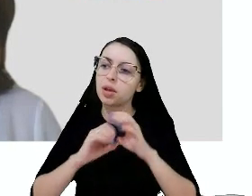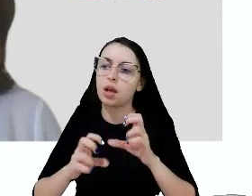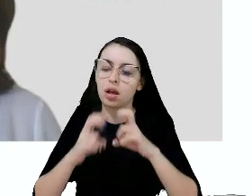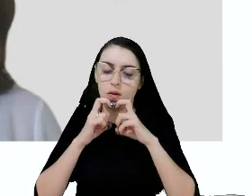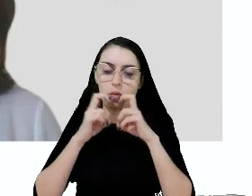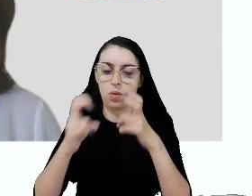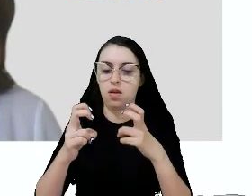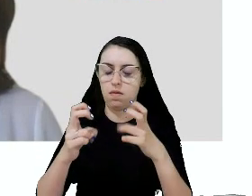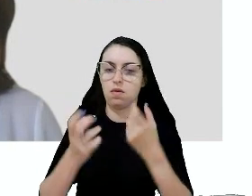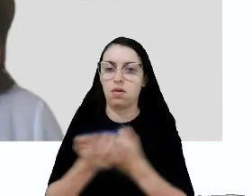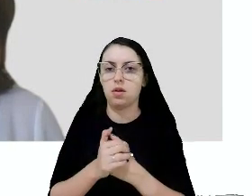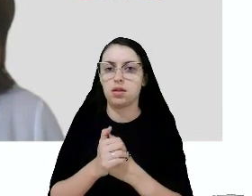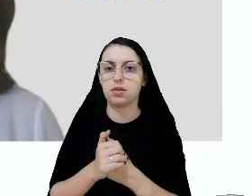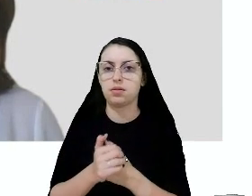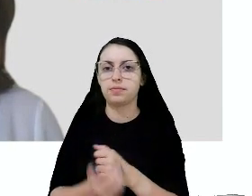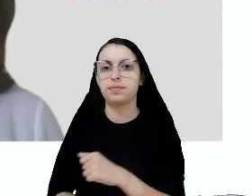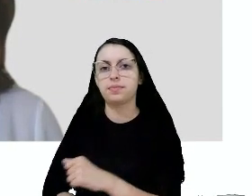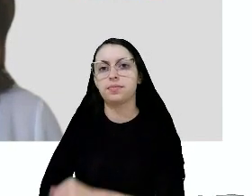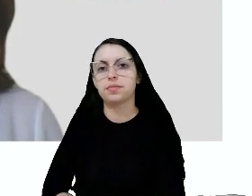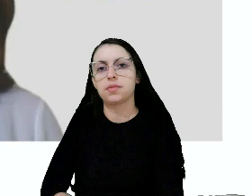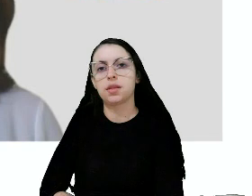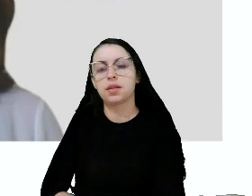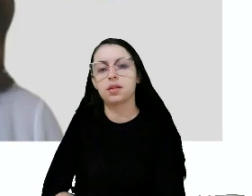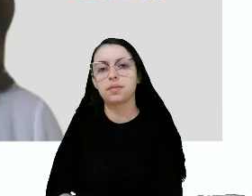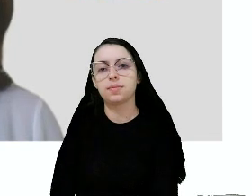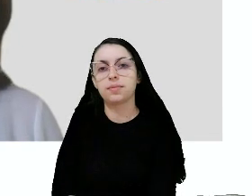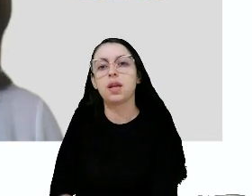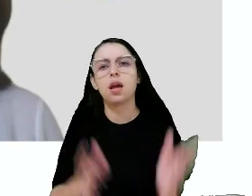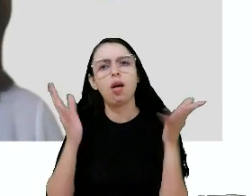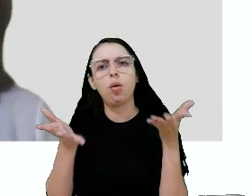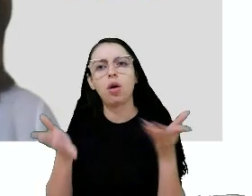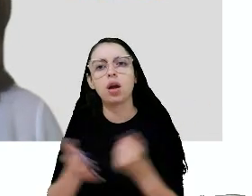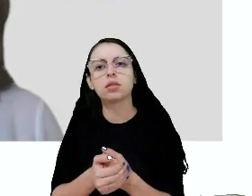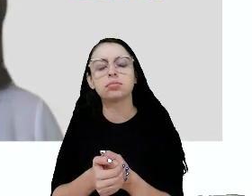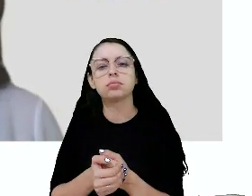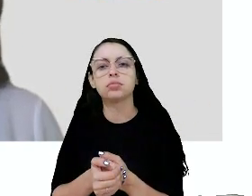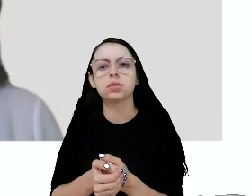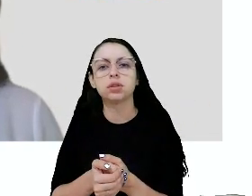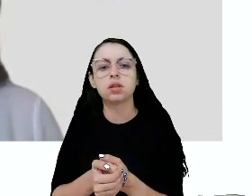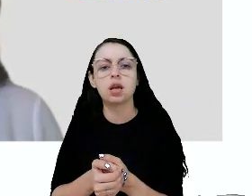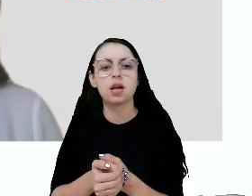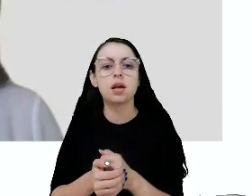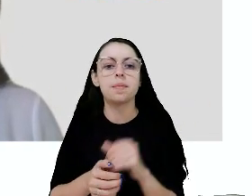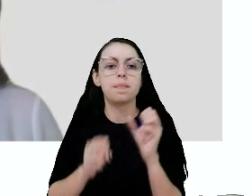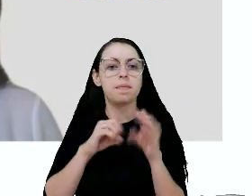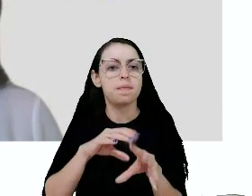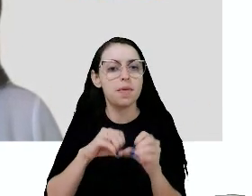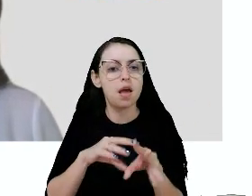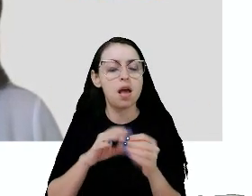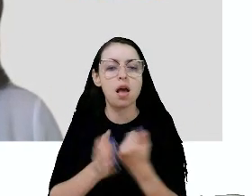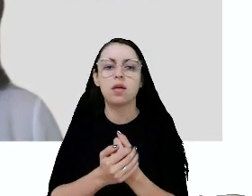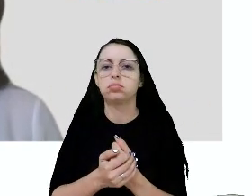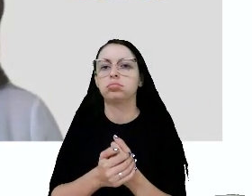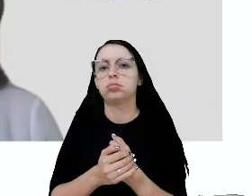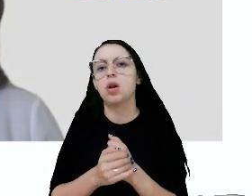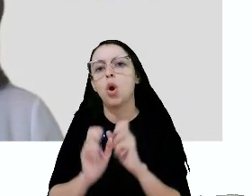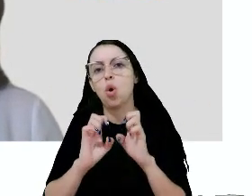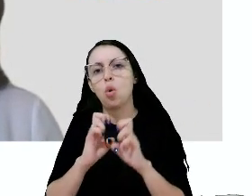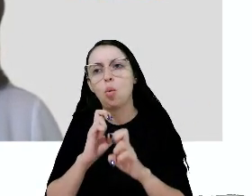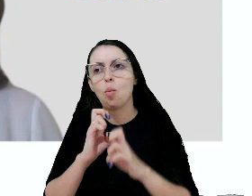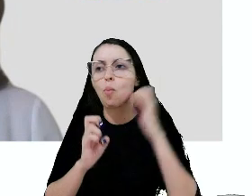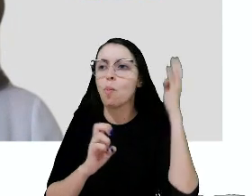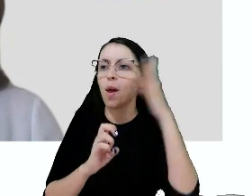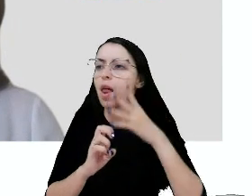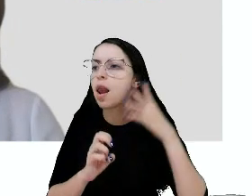com a minha voz, não é, em relação a esse momento. Então, seja através das minhas aulas ou de